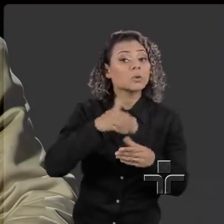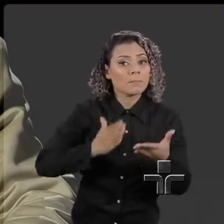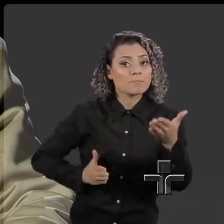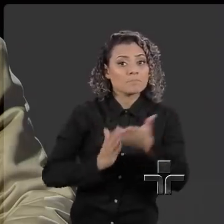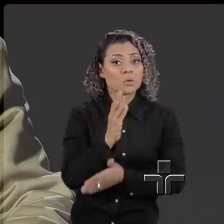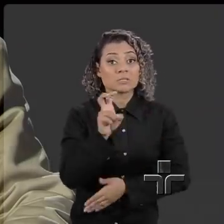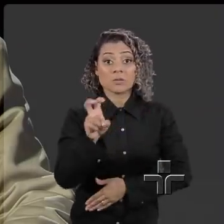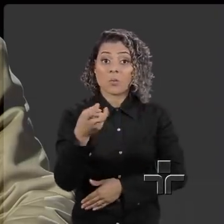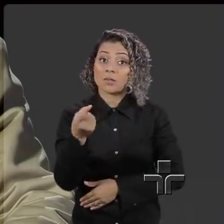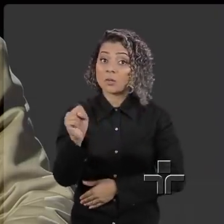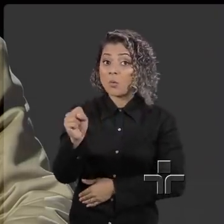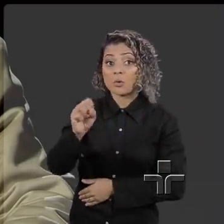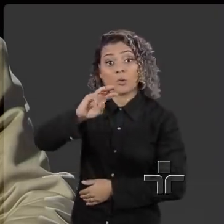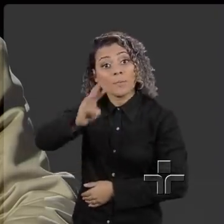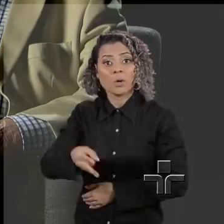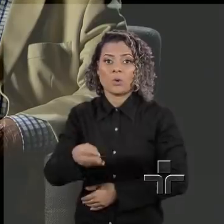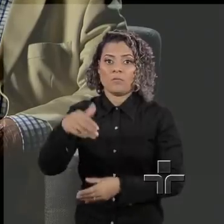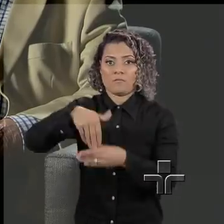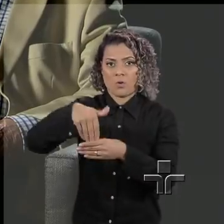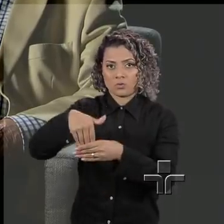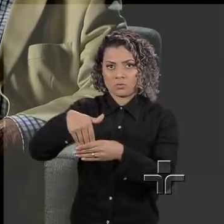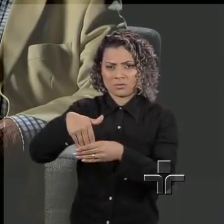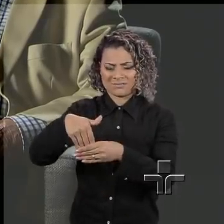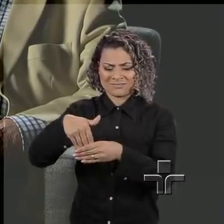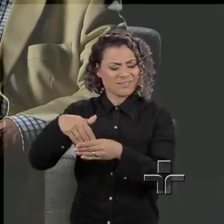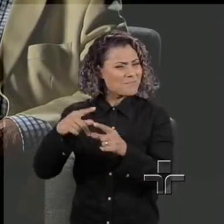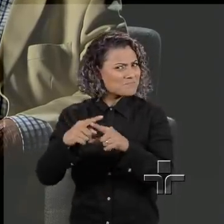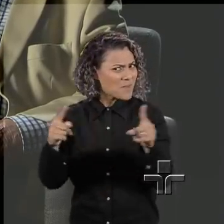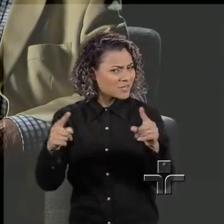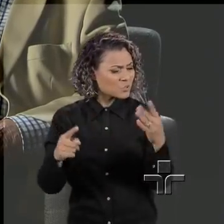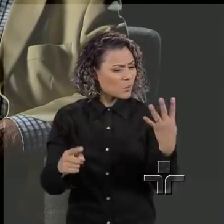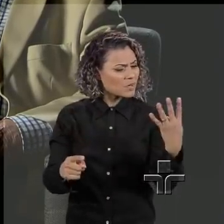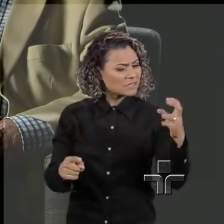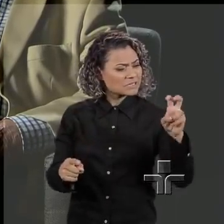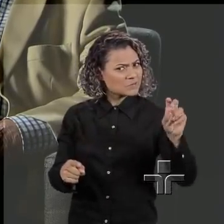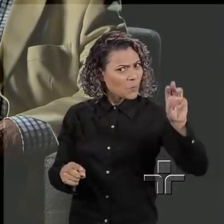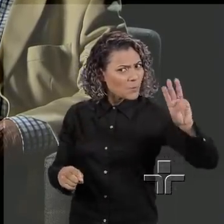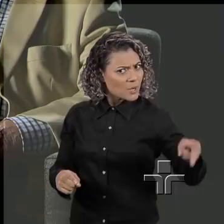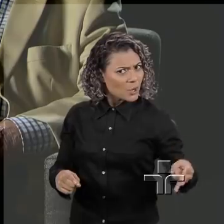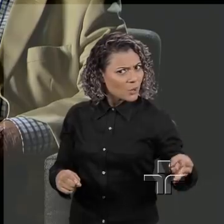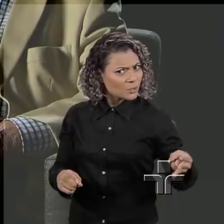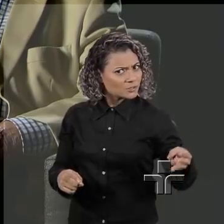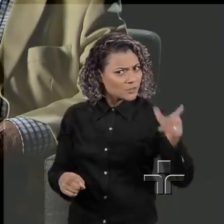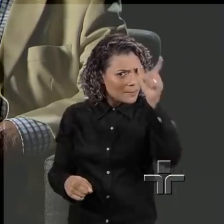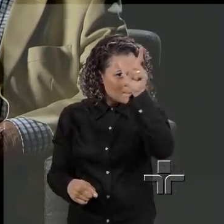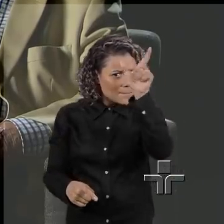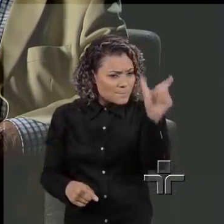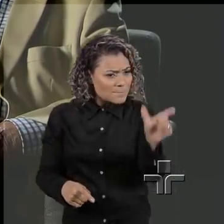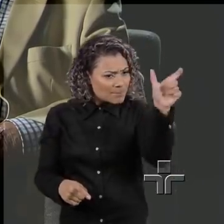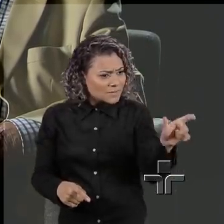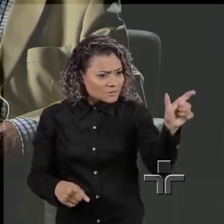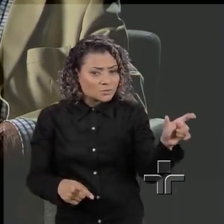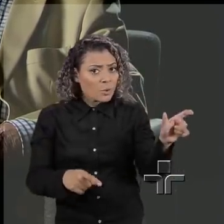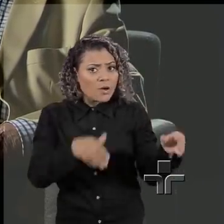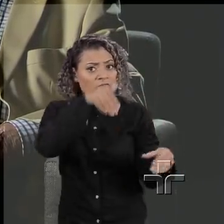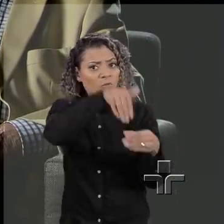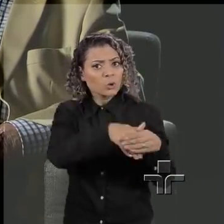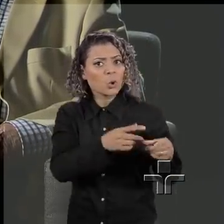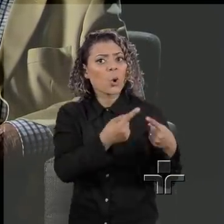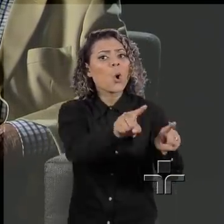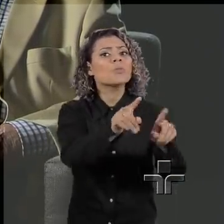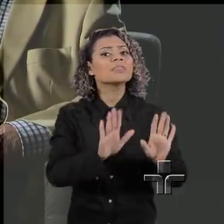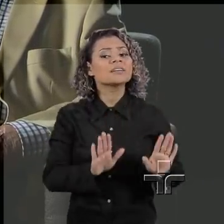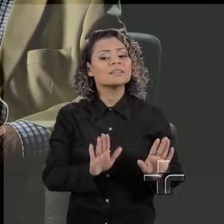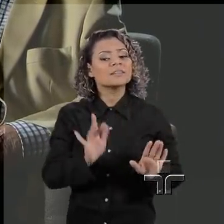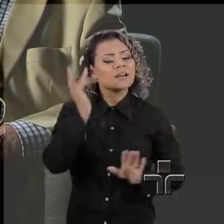com 58 milhões de votos. Mas, ao mesmo tempo, 45 milhões de eleitores votaram no seu opositor.